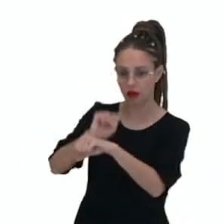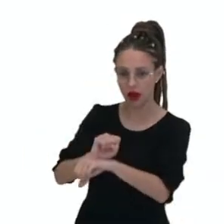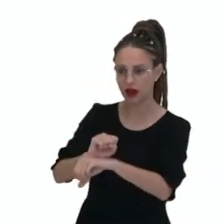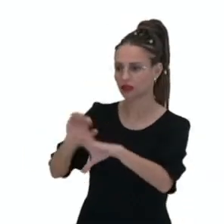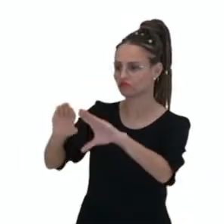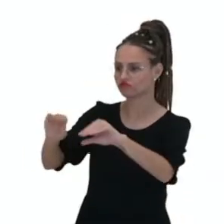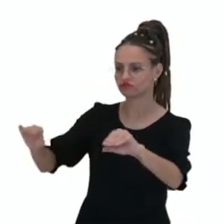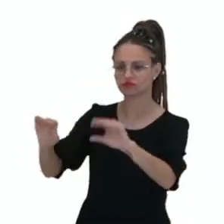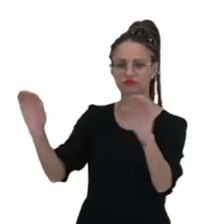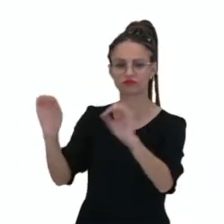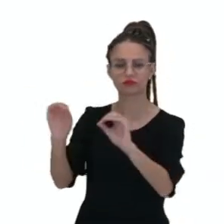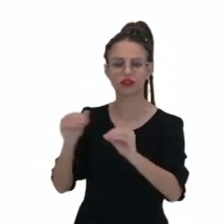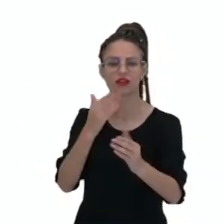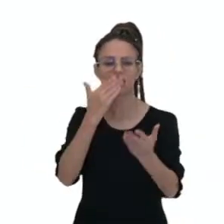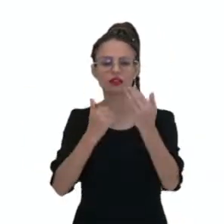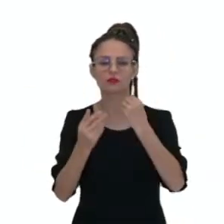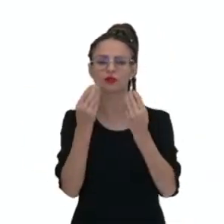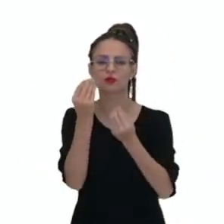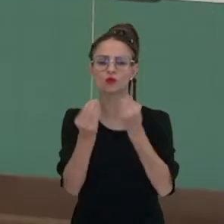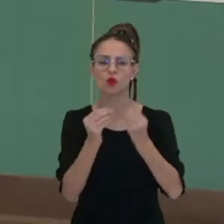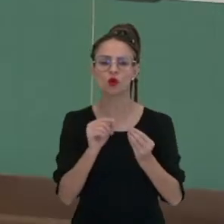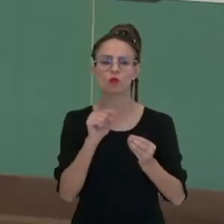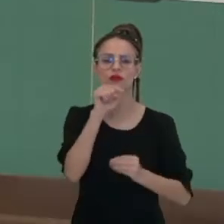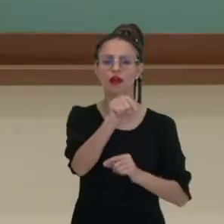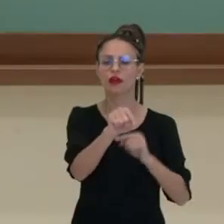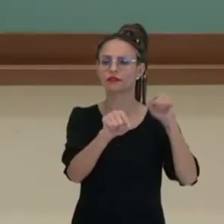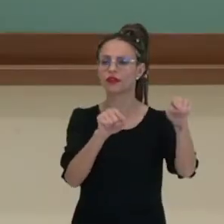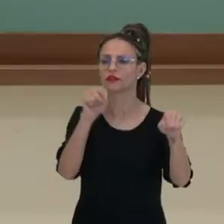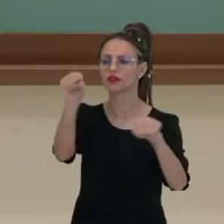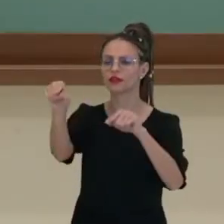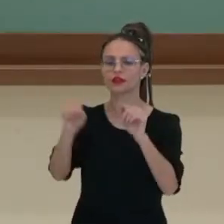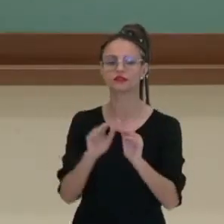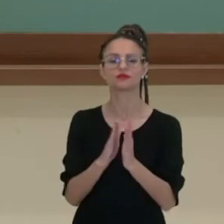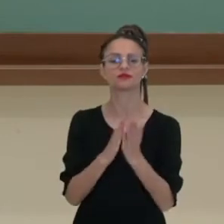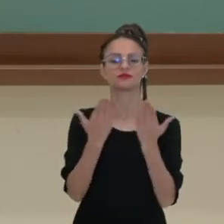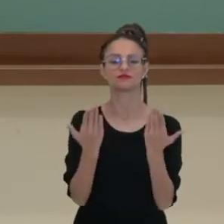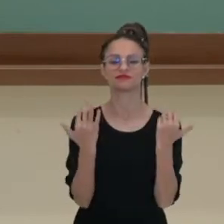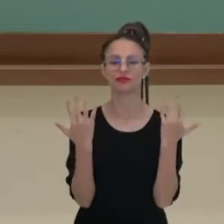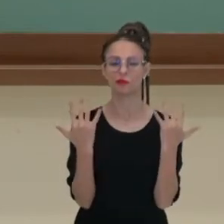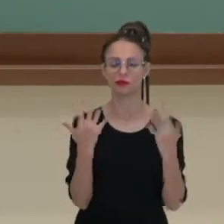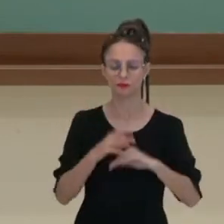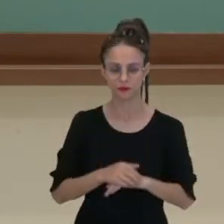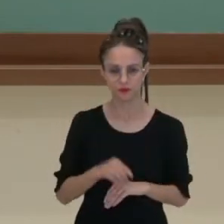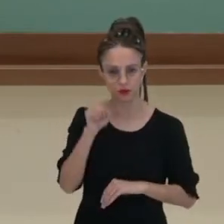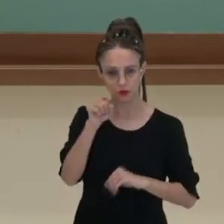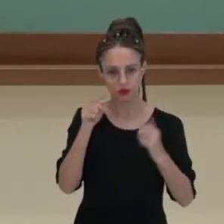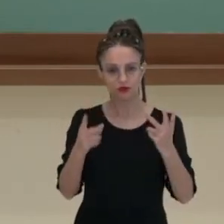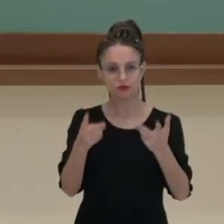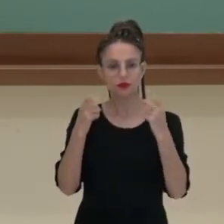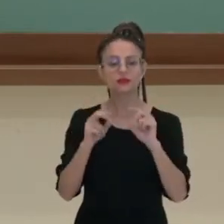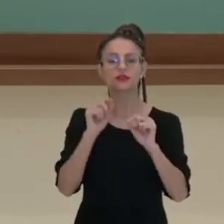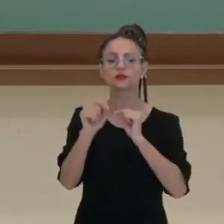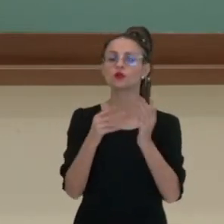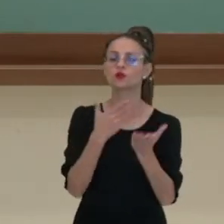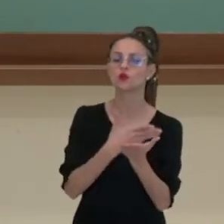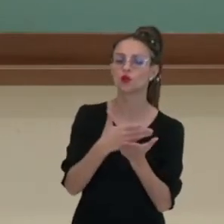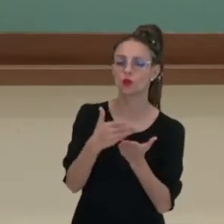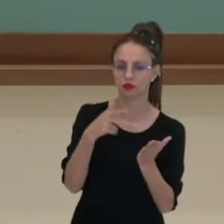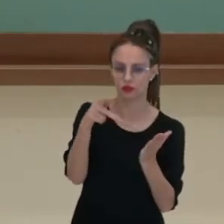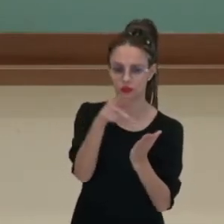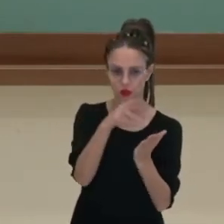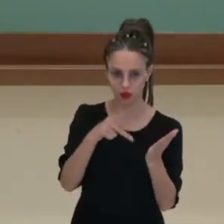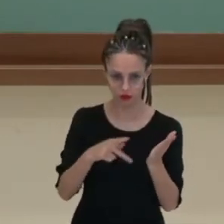porto, alimentam-se um instante em cada par de mãos. O que você nota no início desse poema? Ocorre